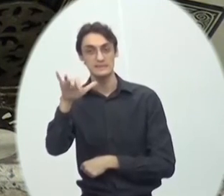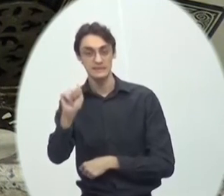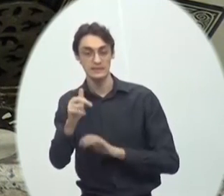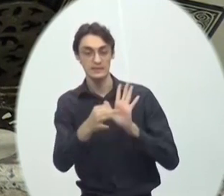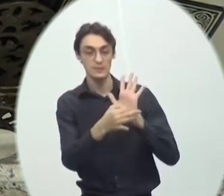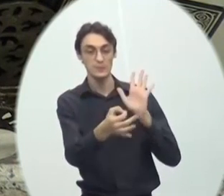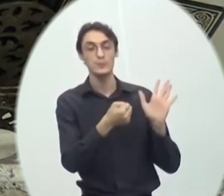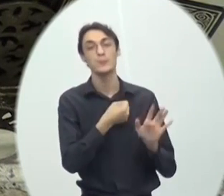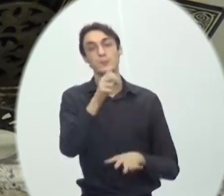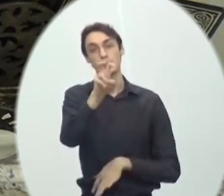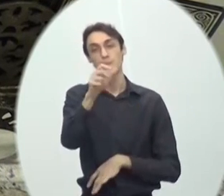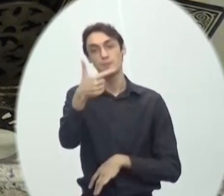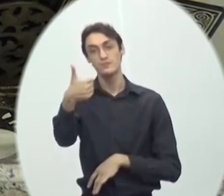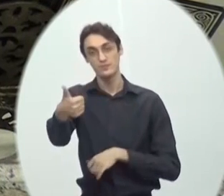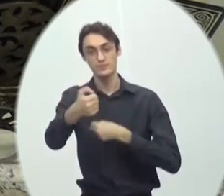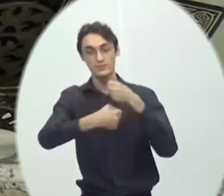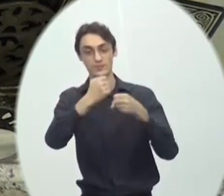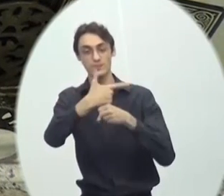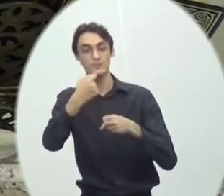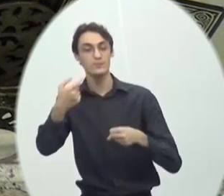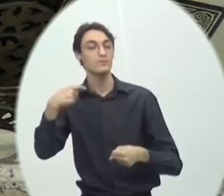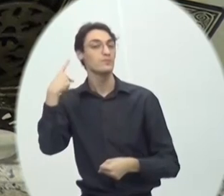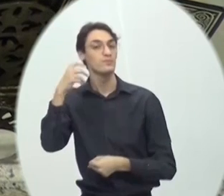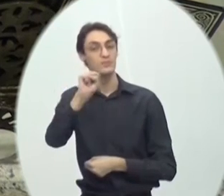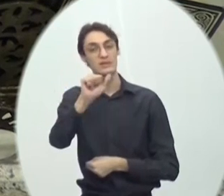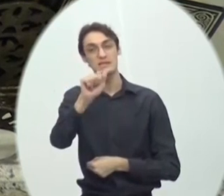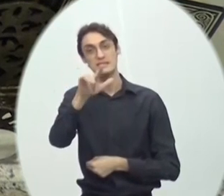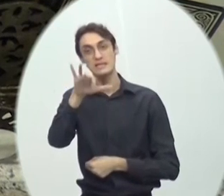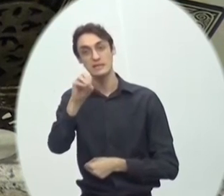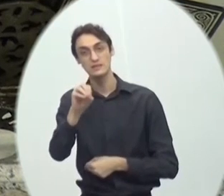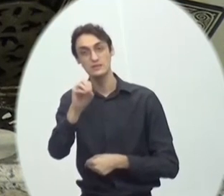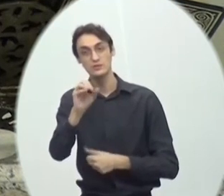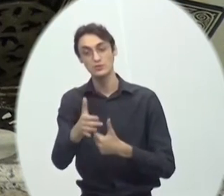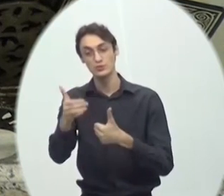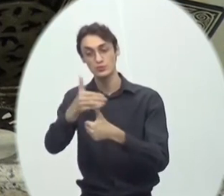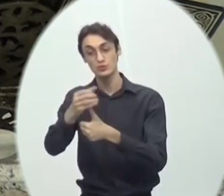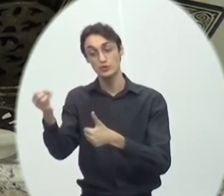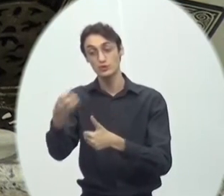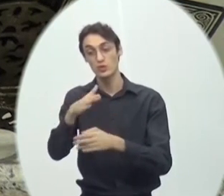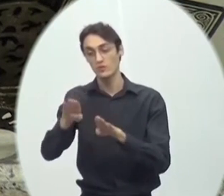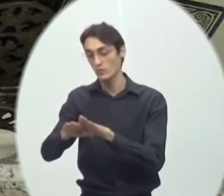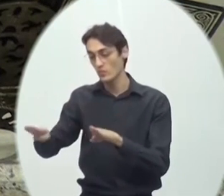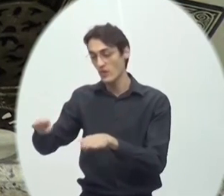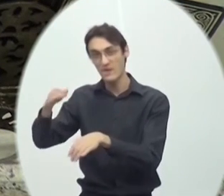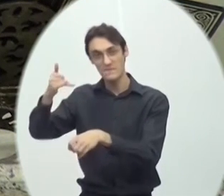número 528/2020, autor Salésio Lima. Substituição